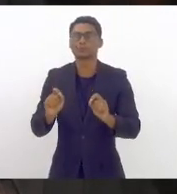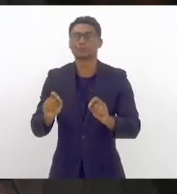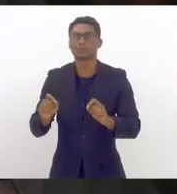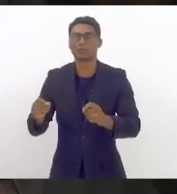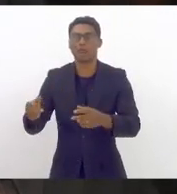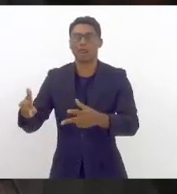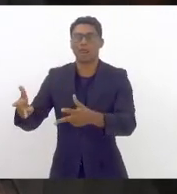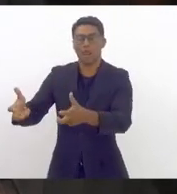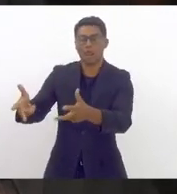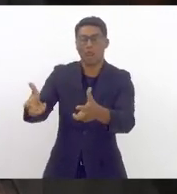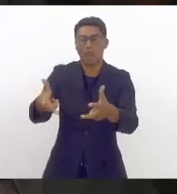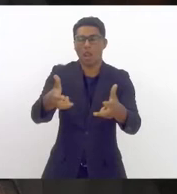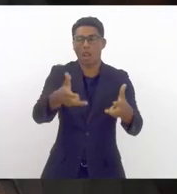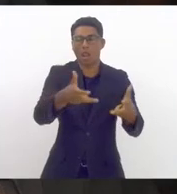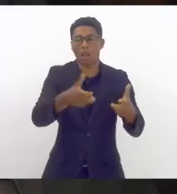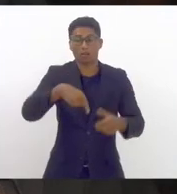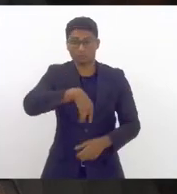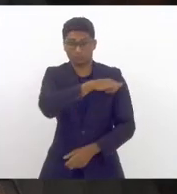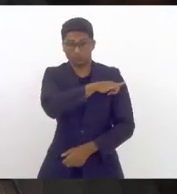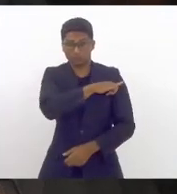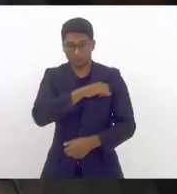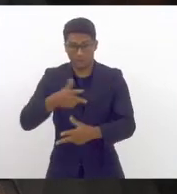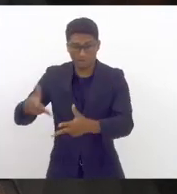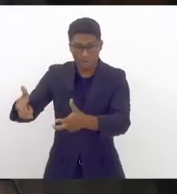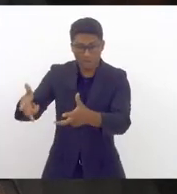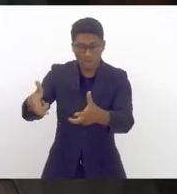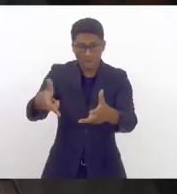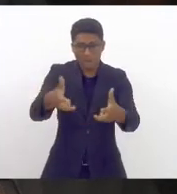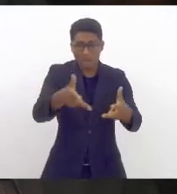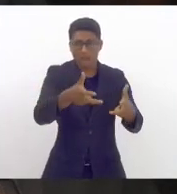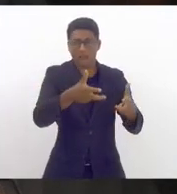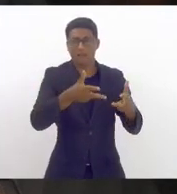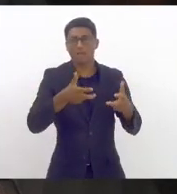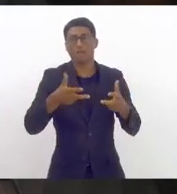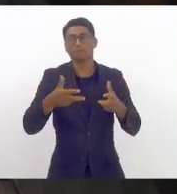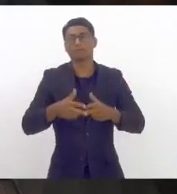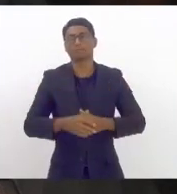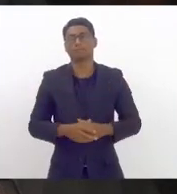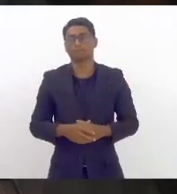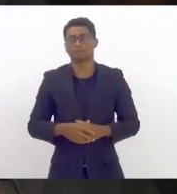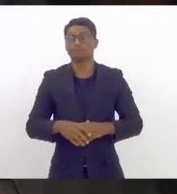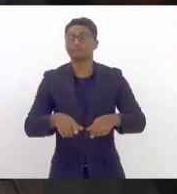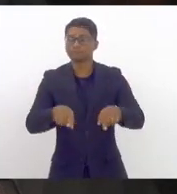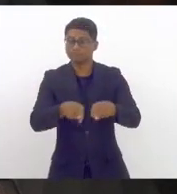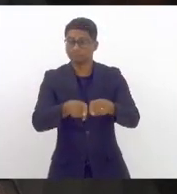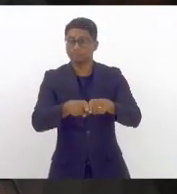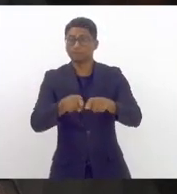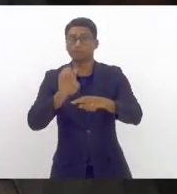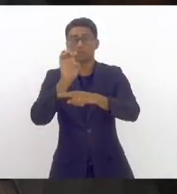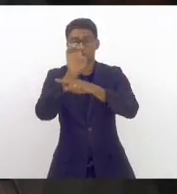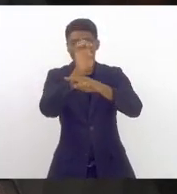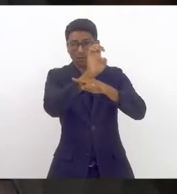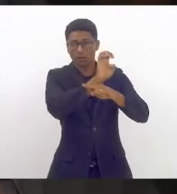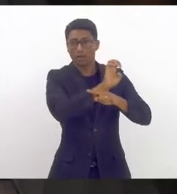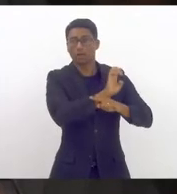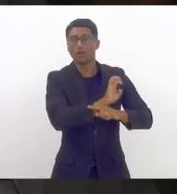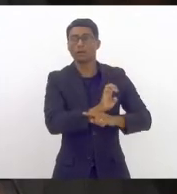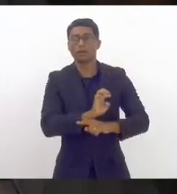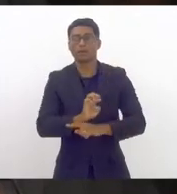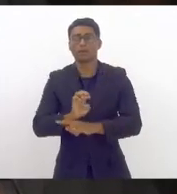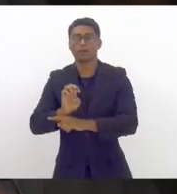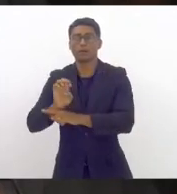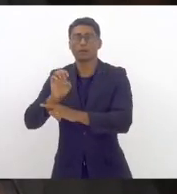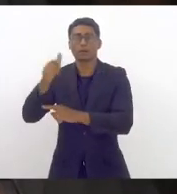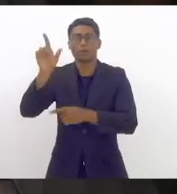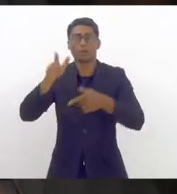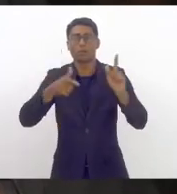o estado do Rio de Janeiro e por via de consequência outras unidades da Federação não